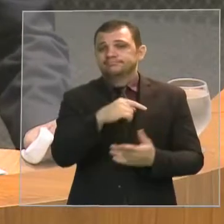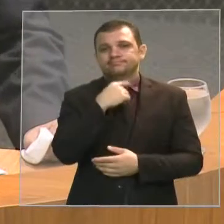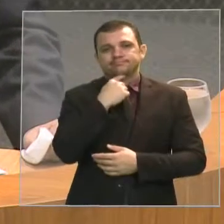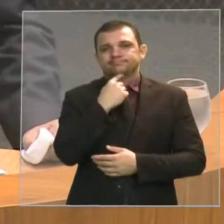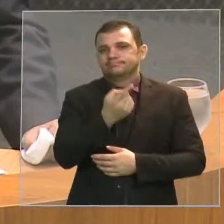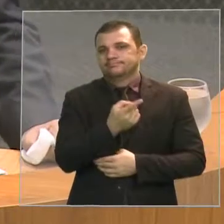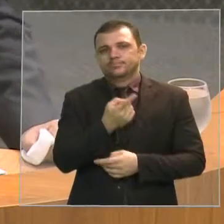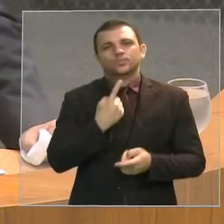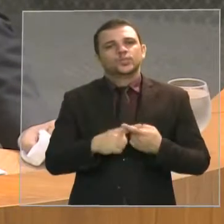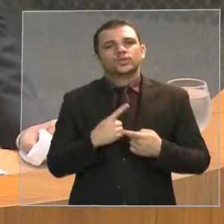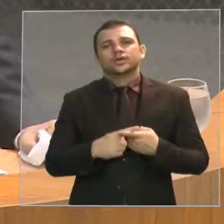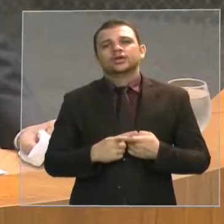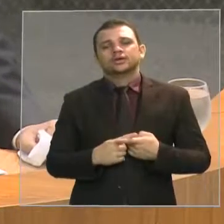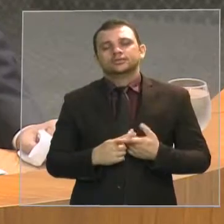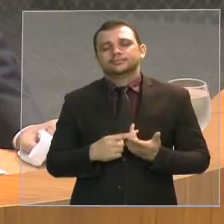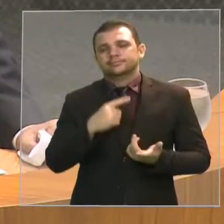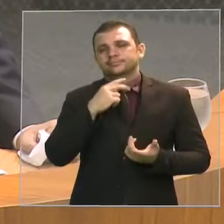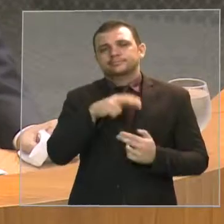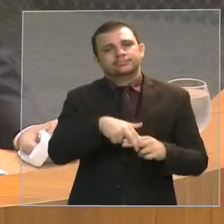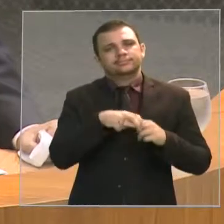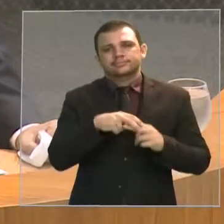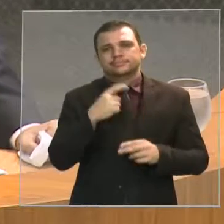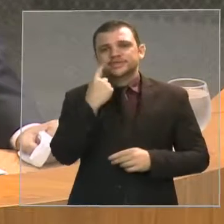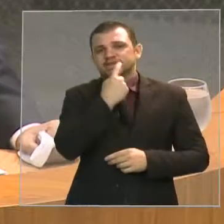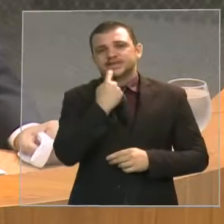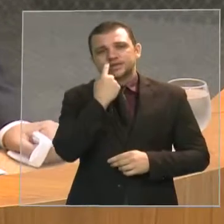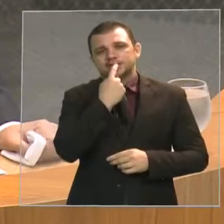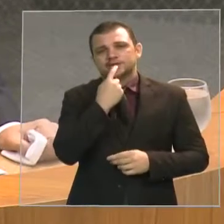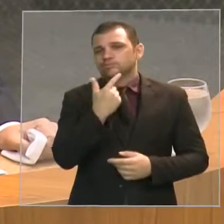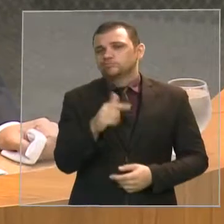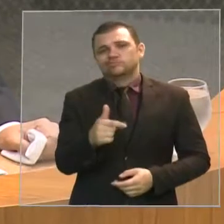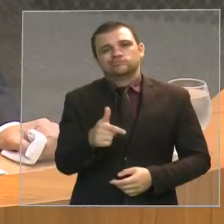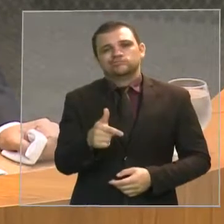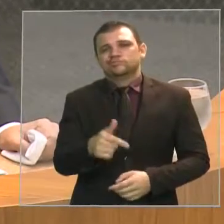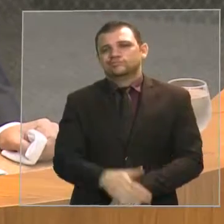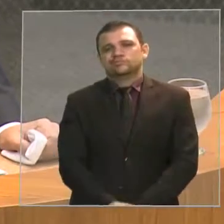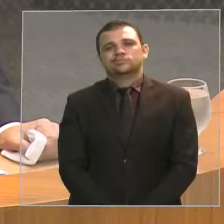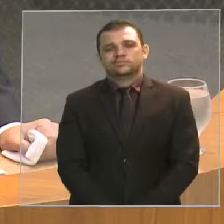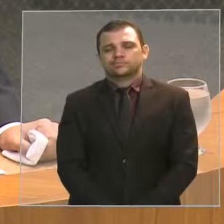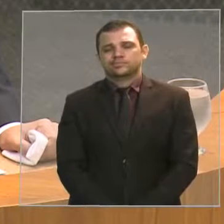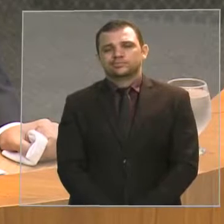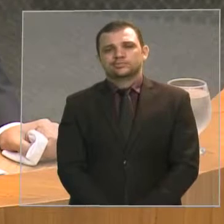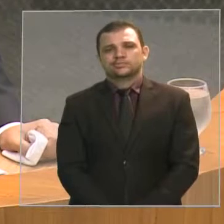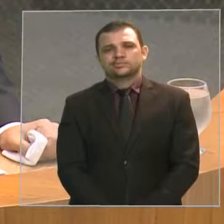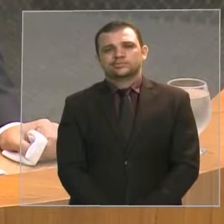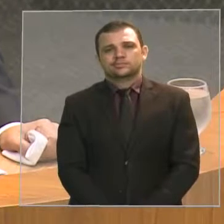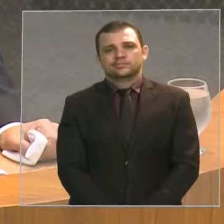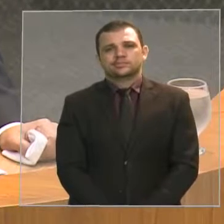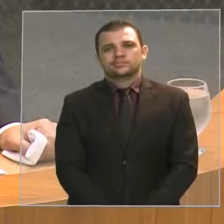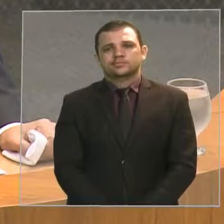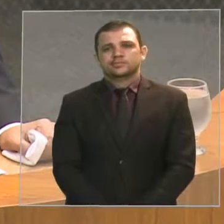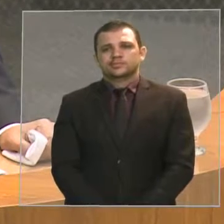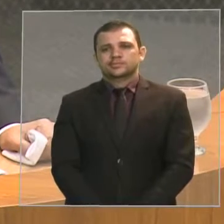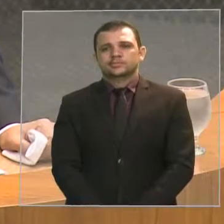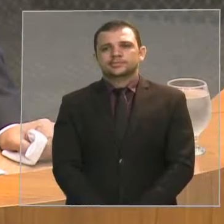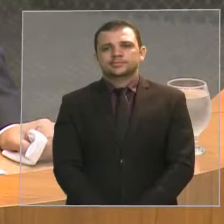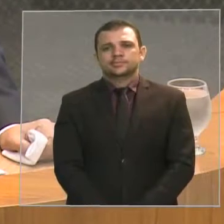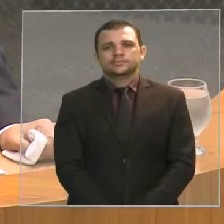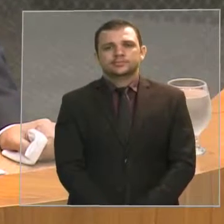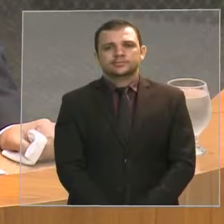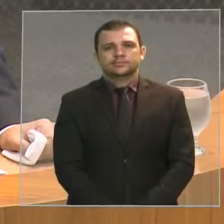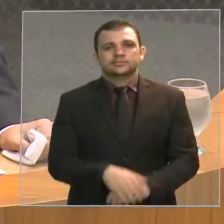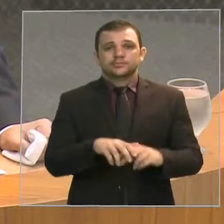não tem os dentes necessários para expor um sorriso por isso que o nome do projeto é